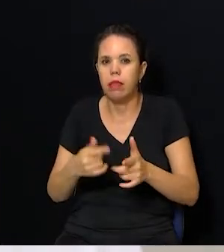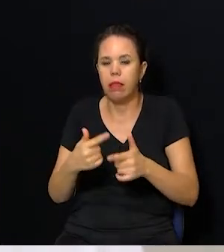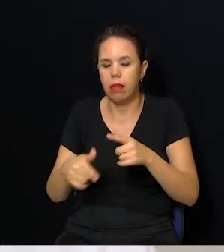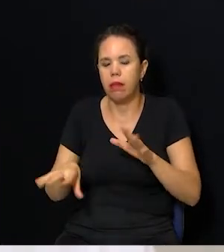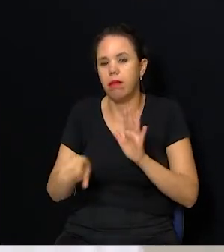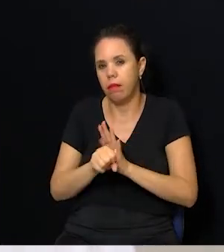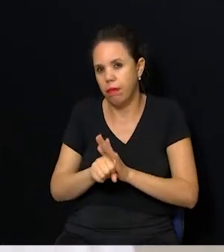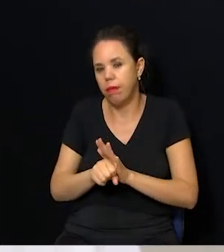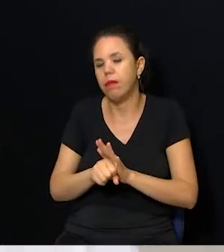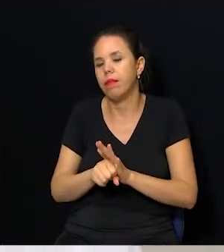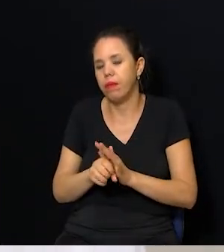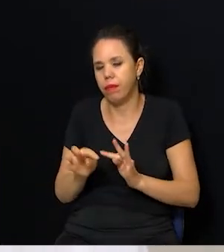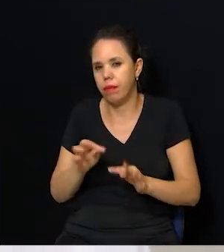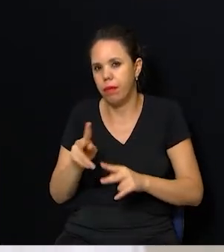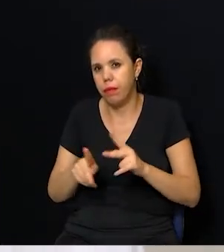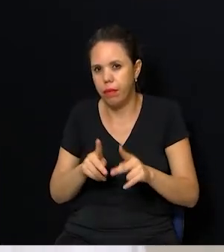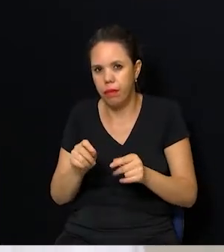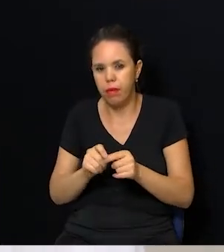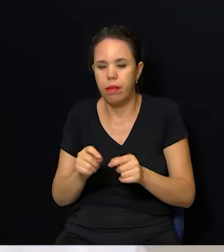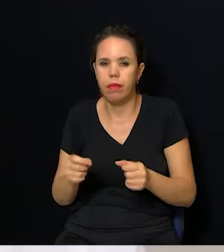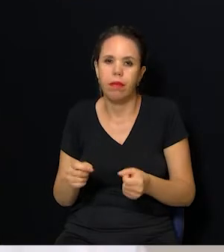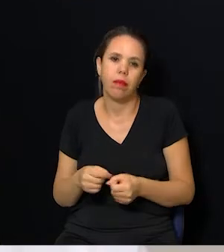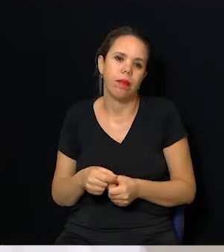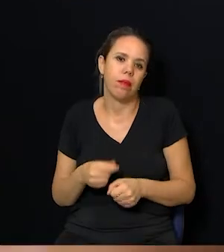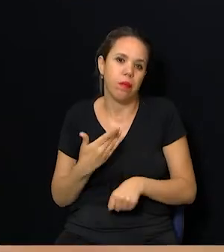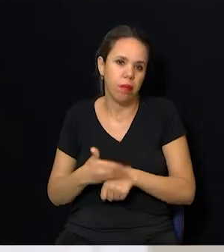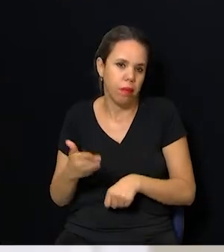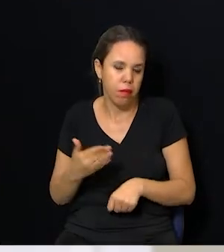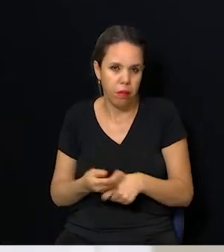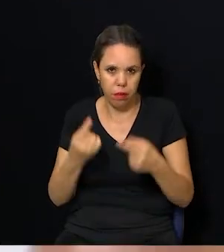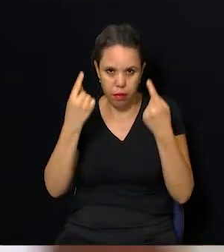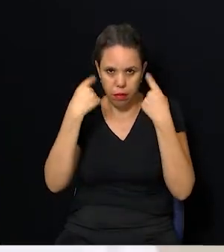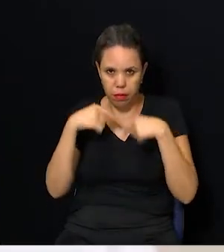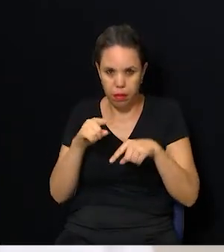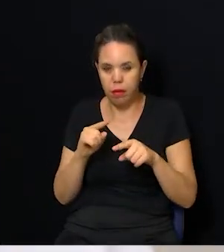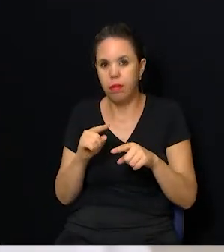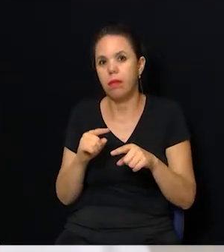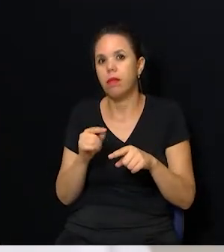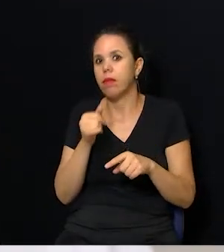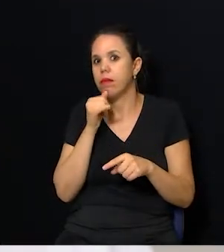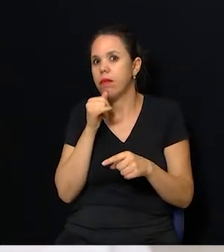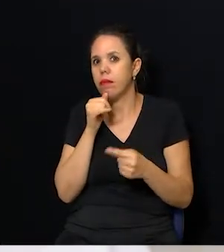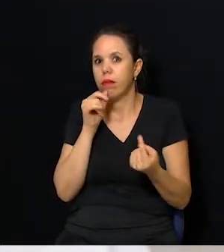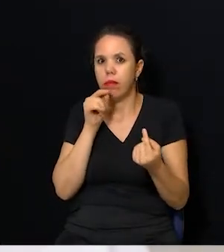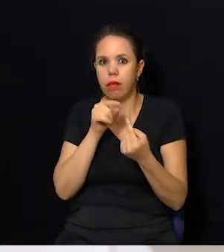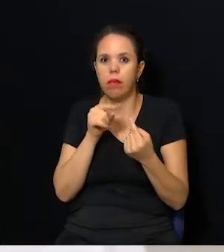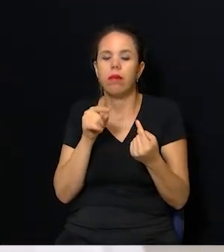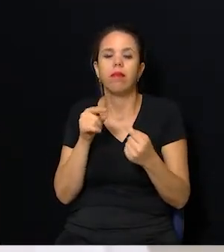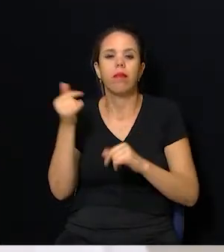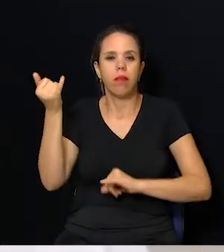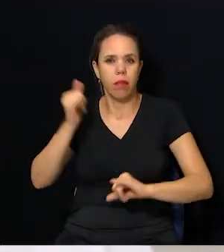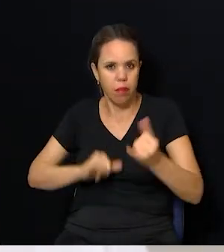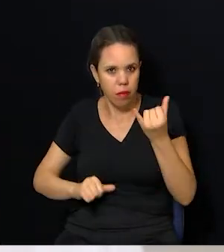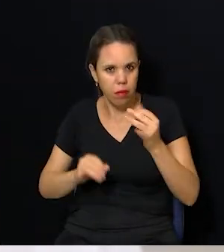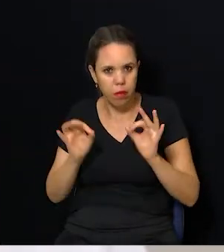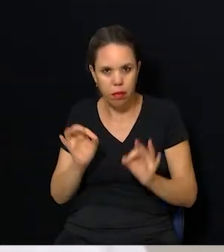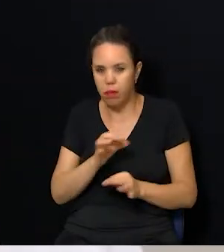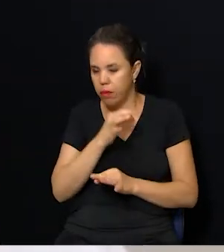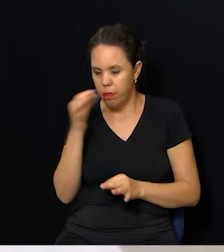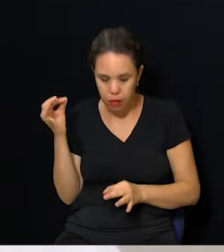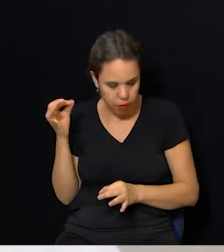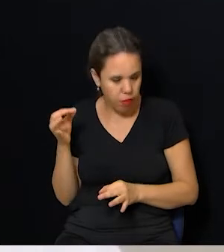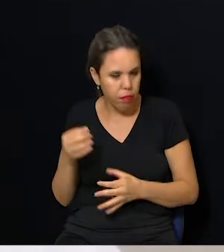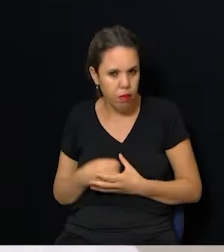causar catarata precoce. Então nós temos que fazer um exercício anatômico, né, de pontaria, vamos dizer assim, para que a radioterapia seja